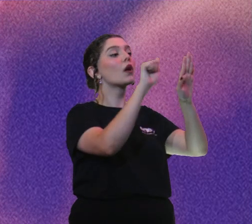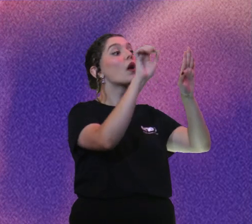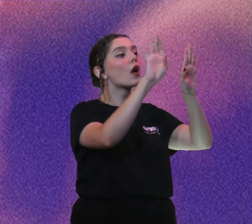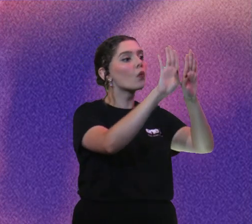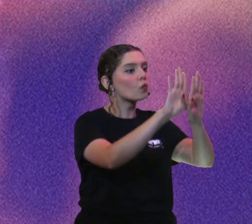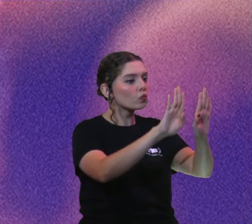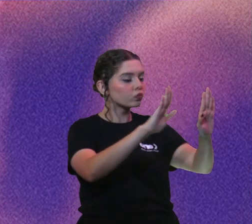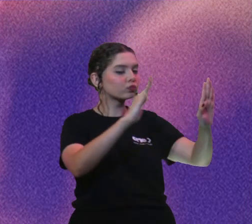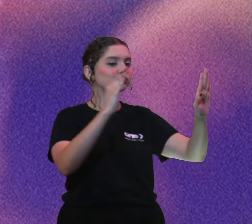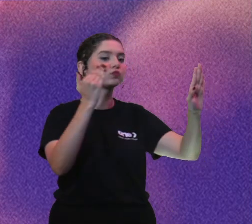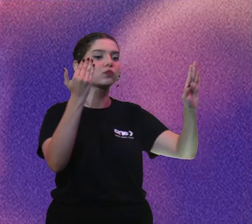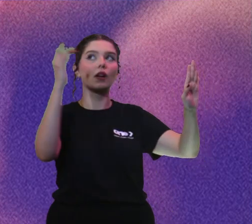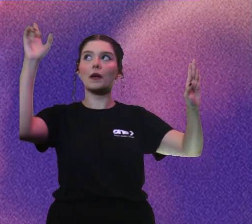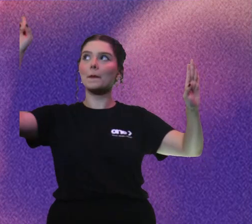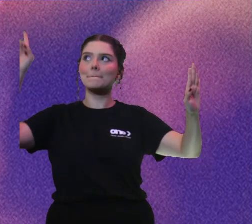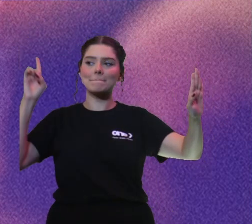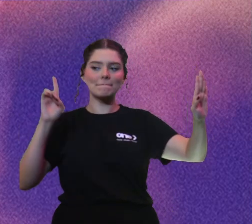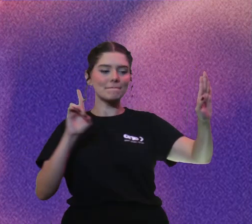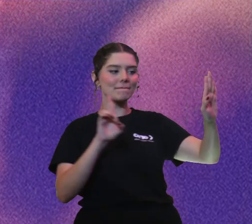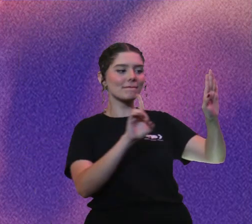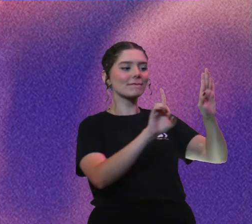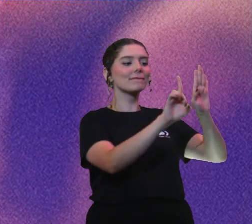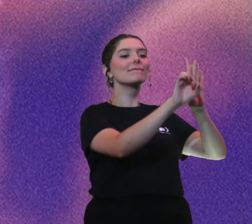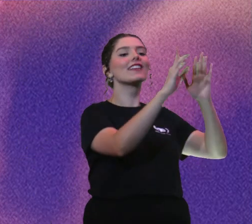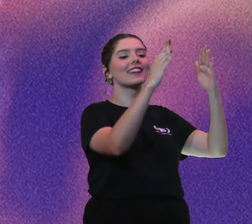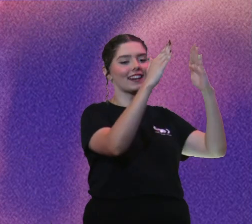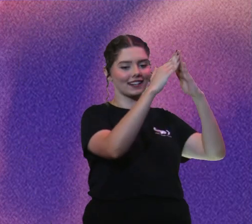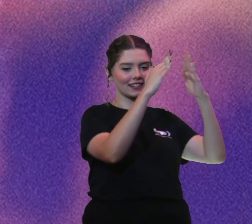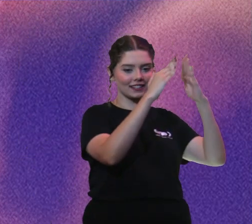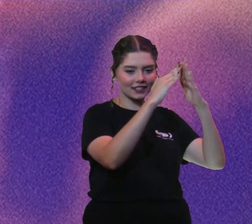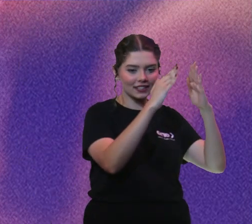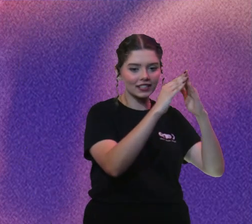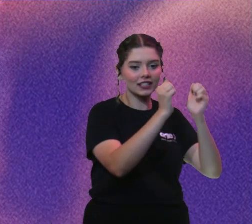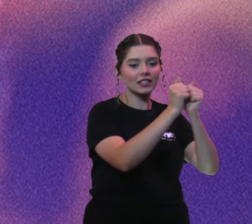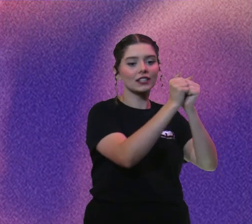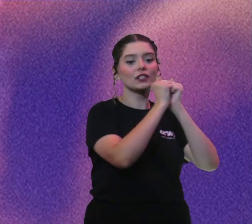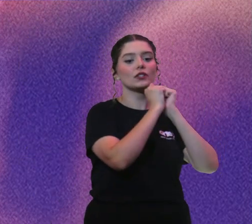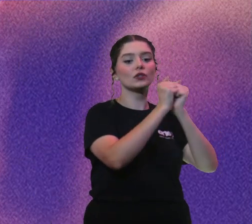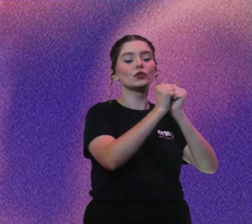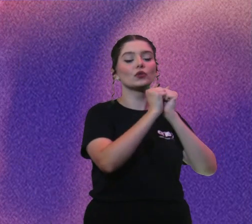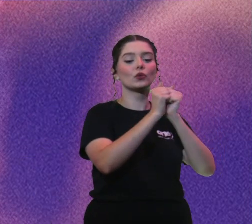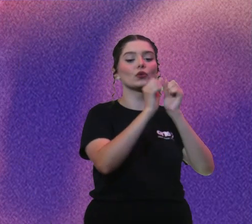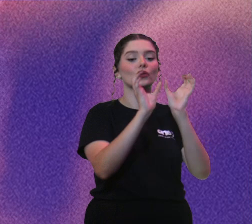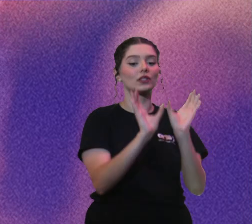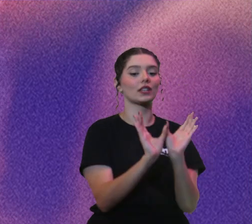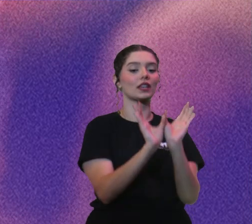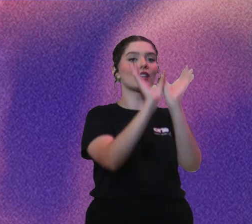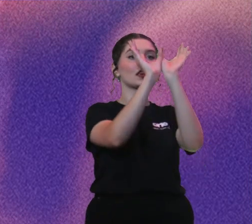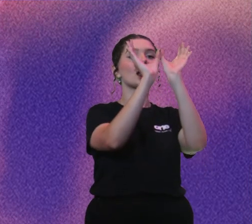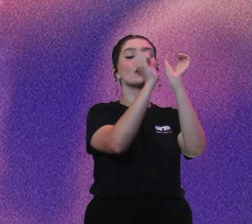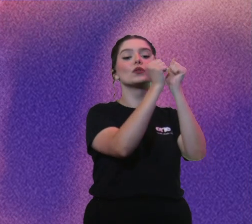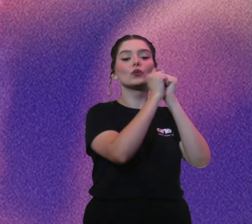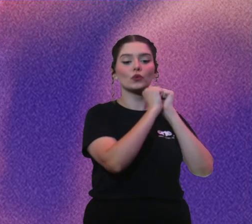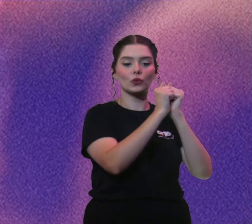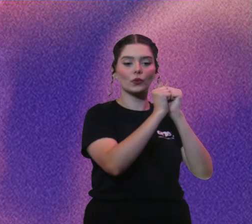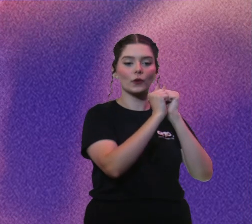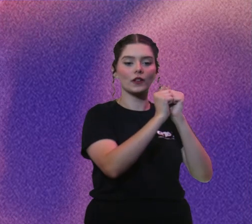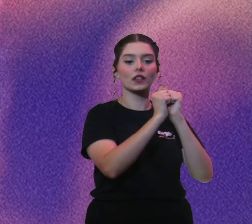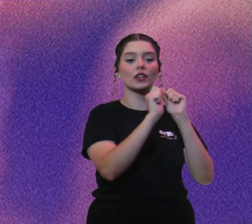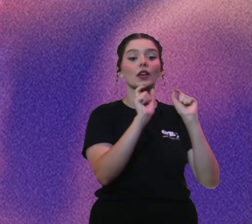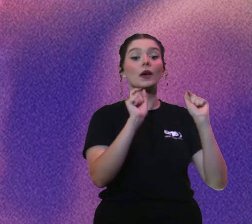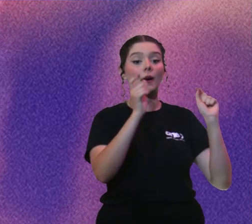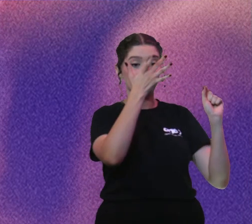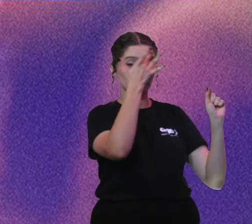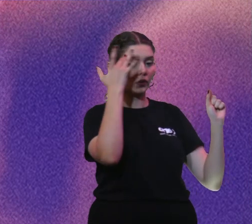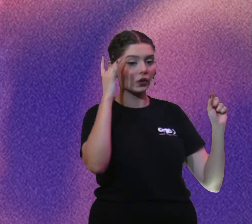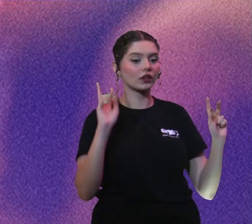voz e abrir a porta, entrarei em sua casa, e com ele cearei e ele comigo. E ao que vencer, lhe